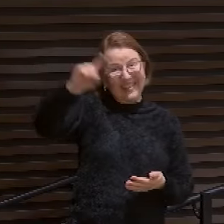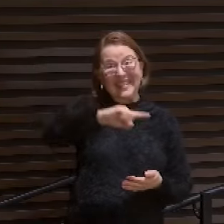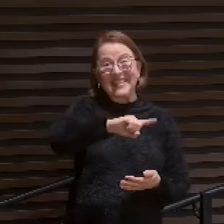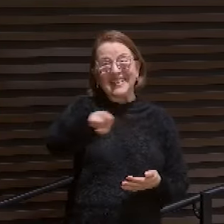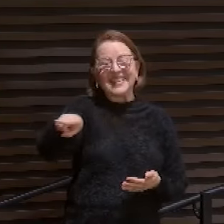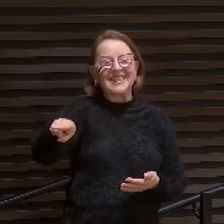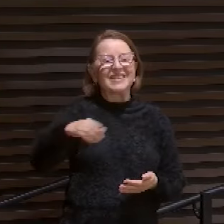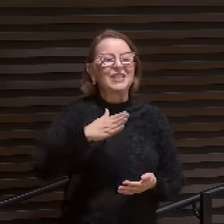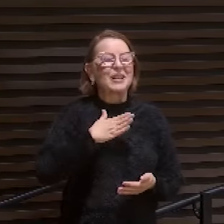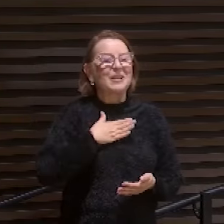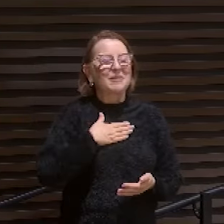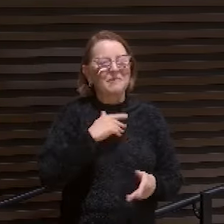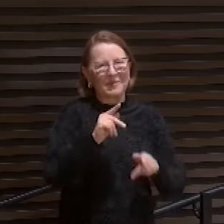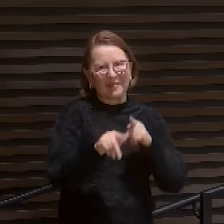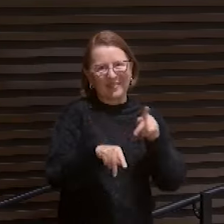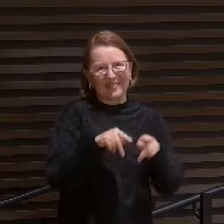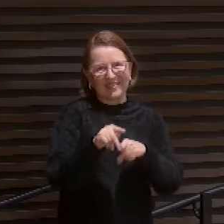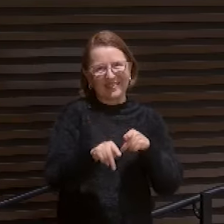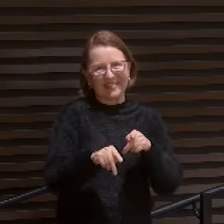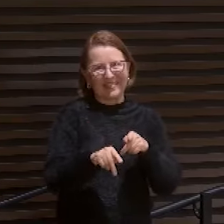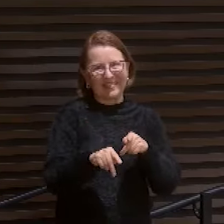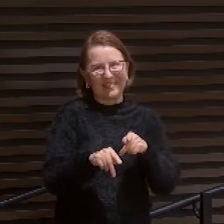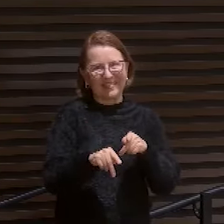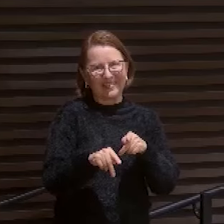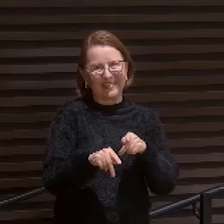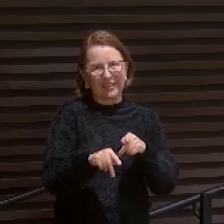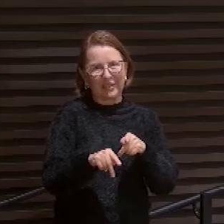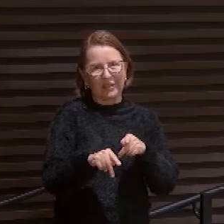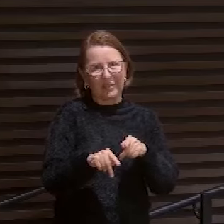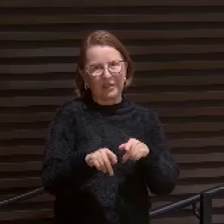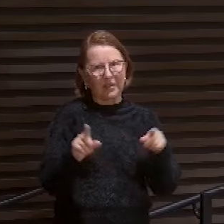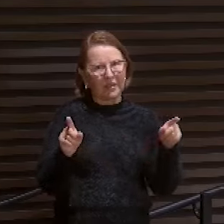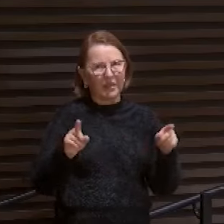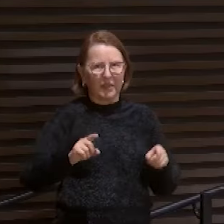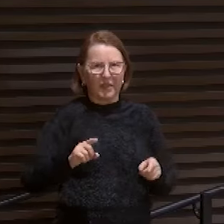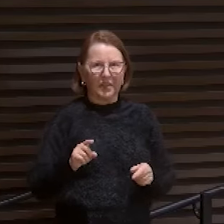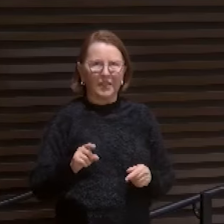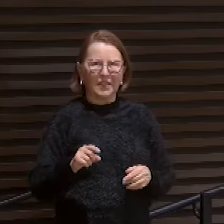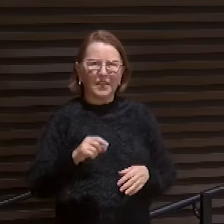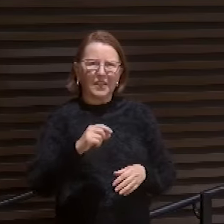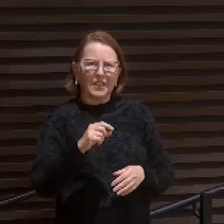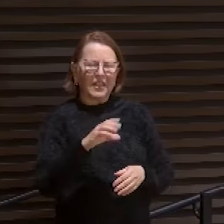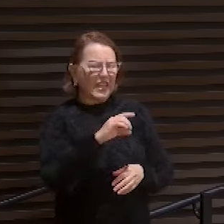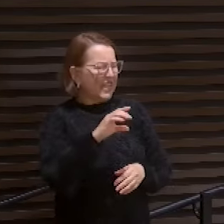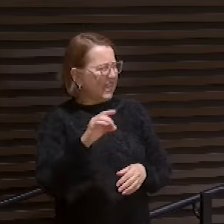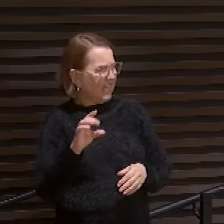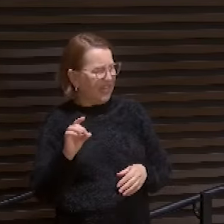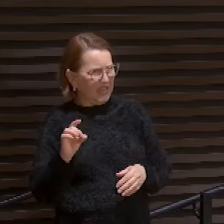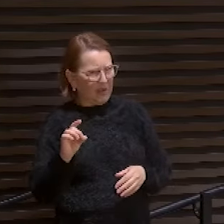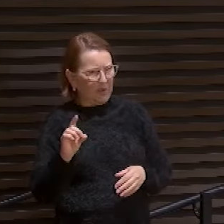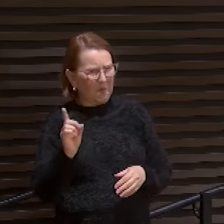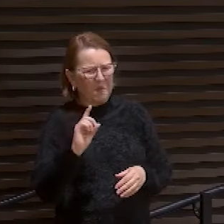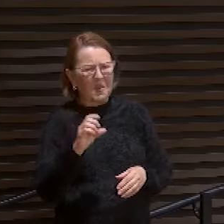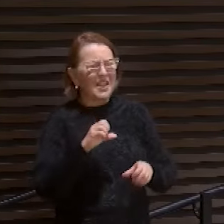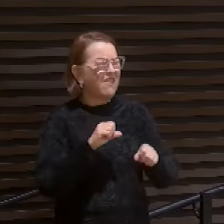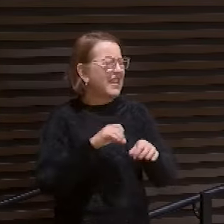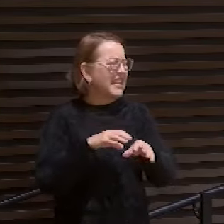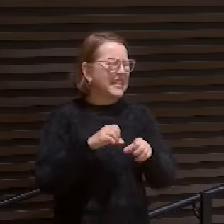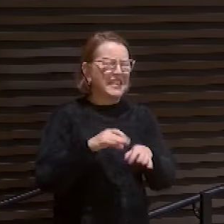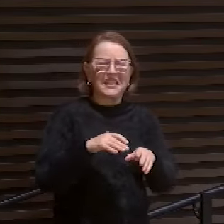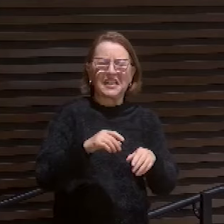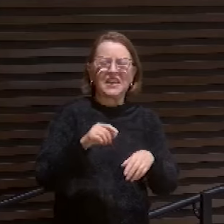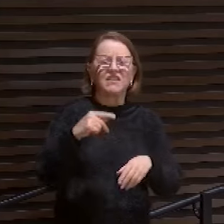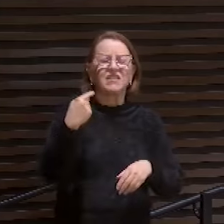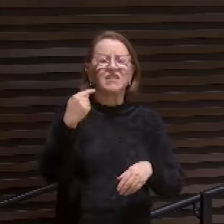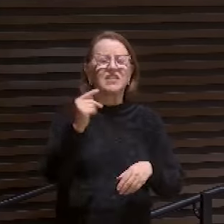eles serão o meu povo. E não ensinará jamais cada um ao seu próximo, nem